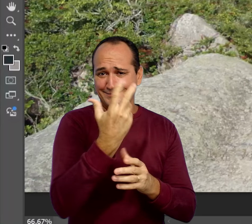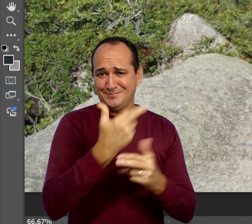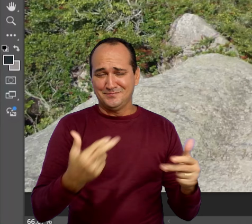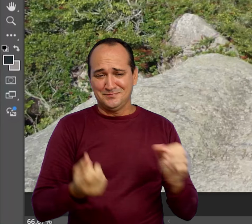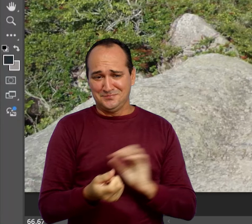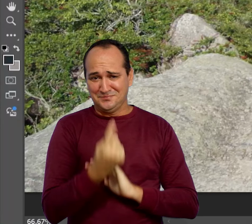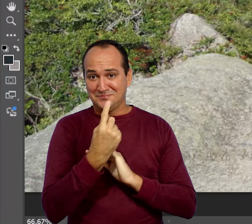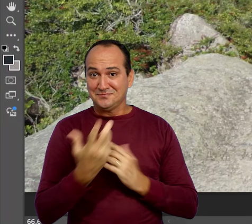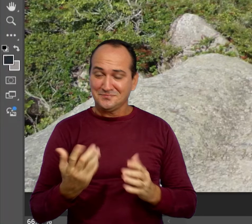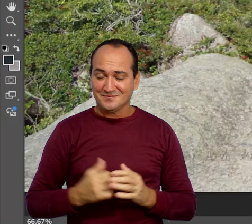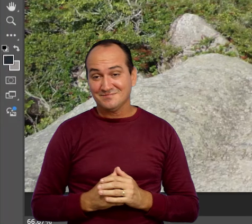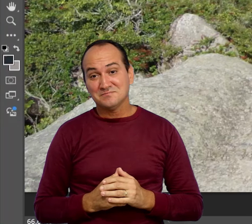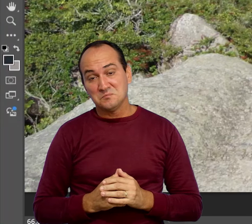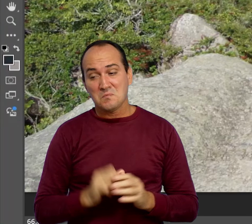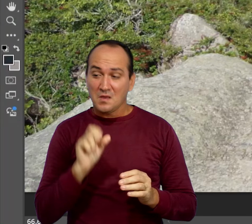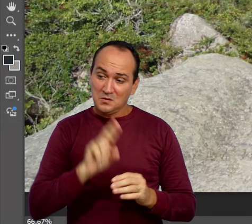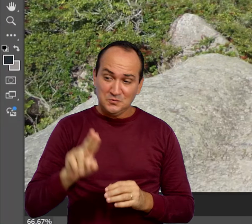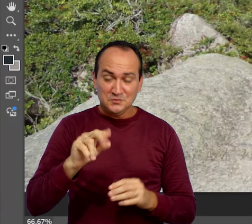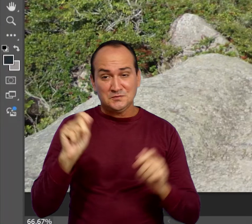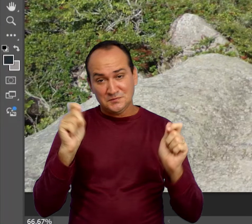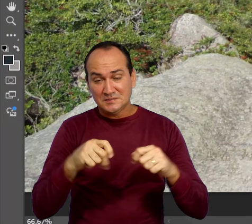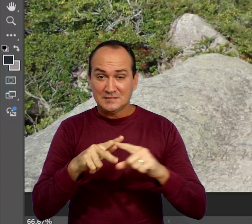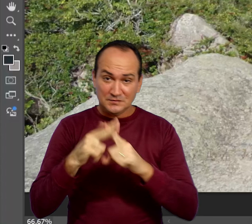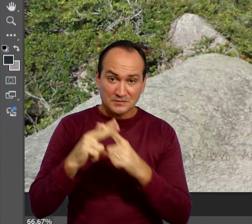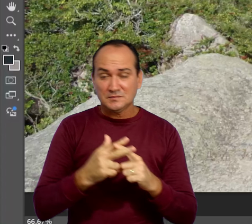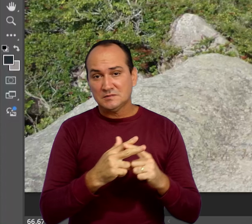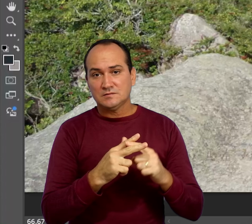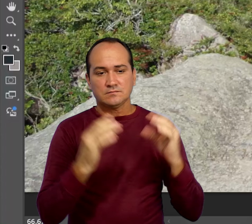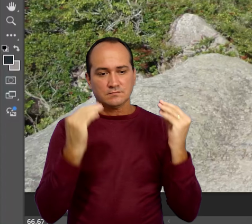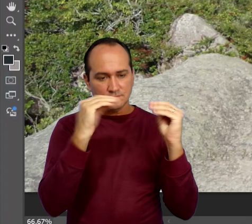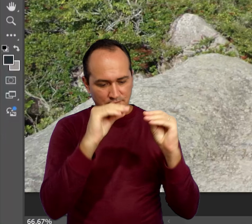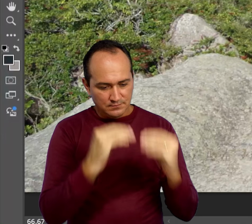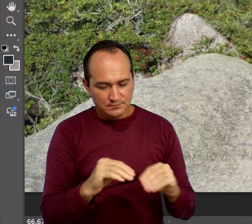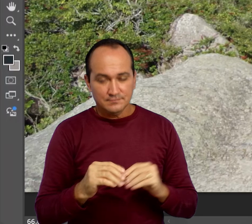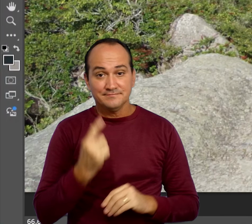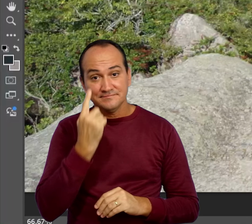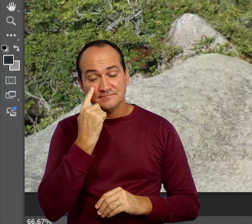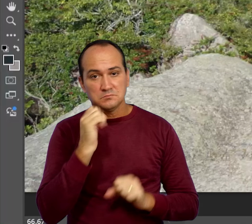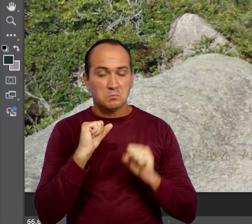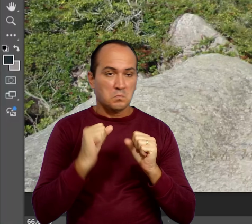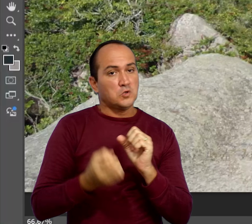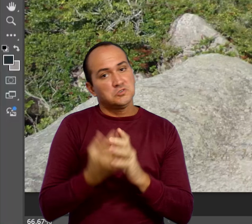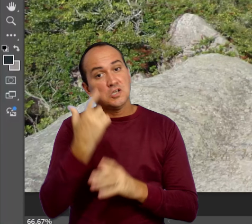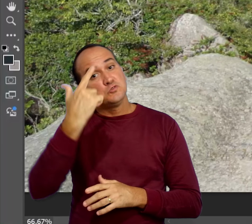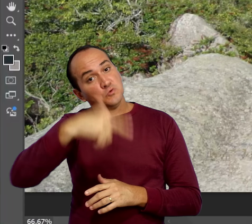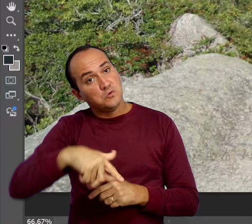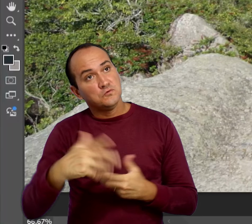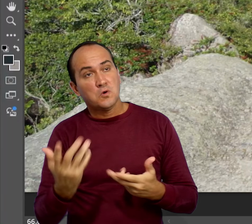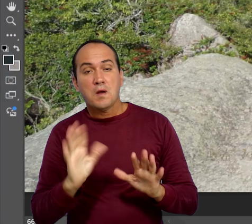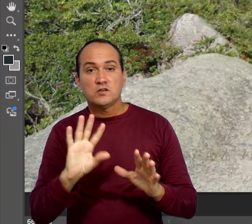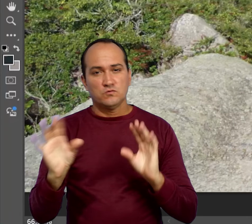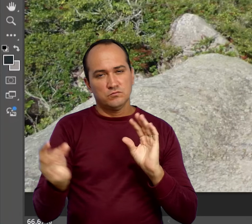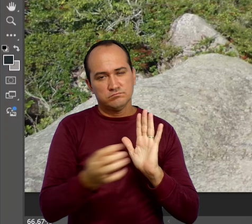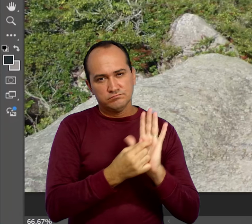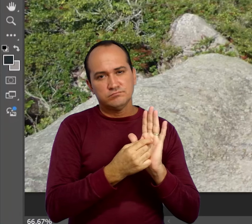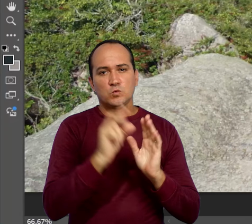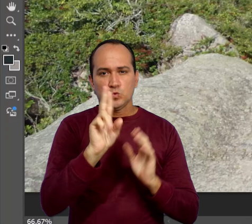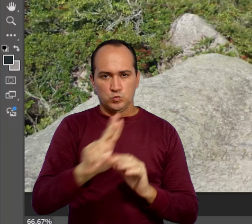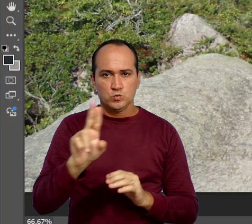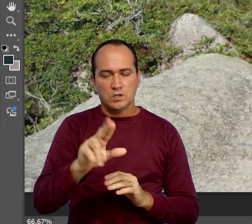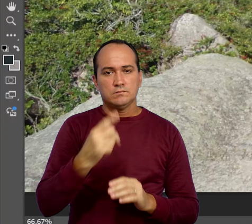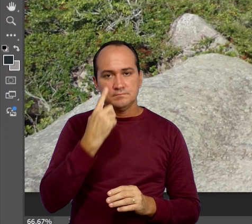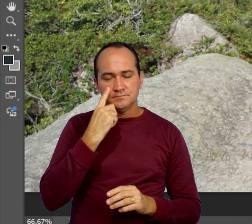lagartixa, enfim. Ficou estranho, mas aí eu posso, agora utilizando aquela outra ferramenta, né, eu vou aplicar, certo? Isso aqui eu poderia tentar gerar novamente, mas eu